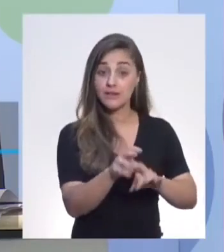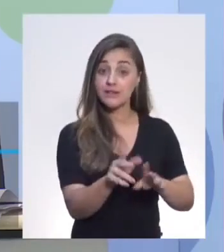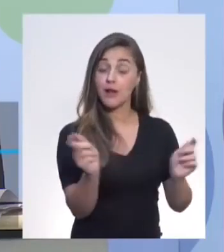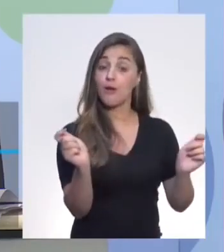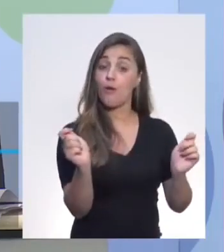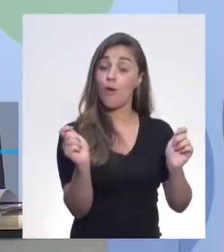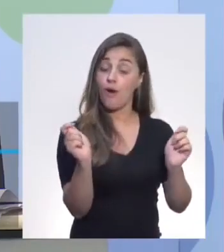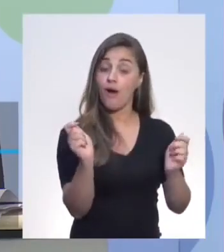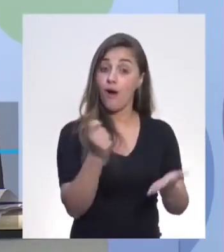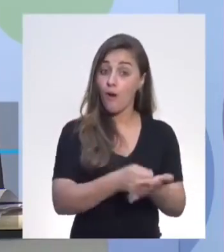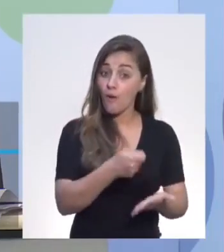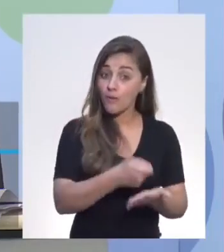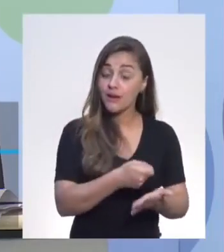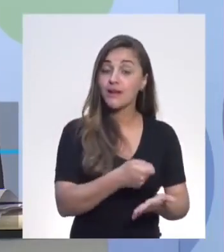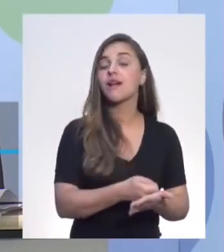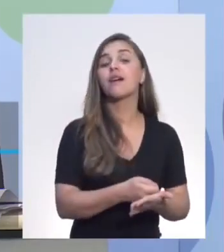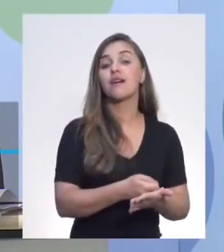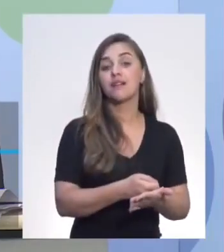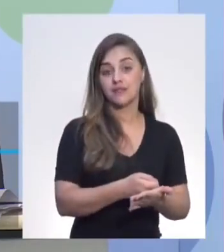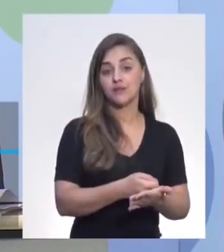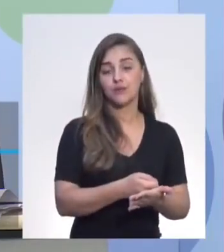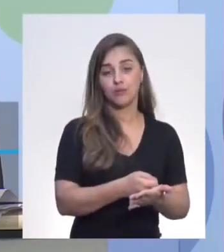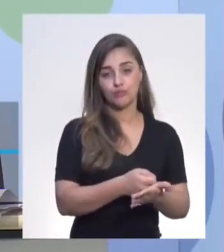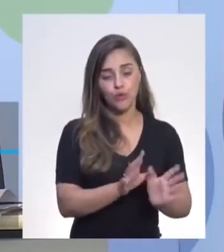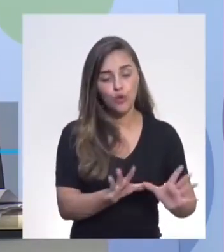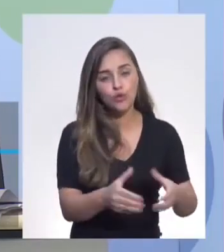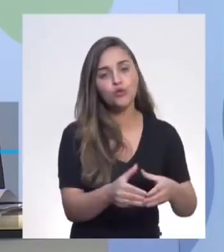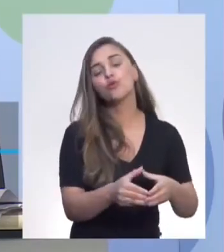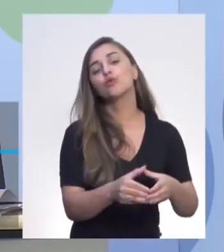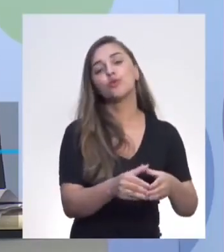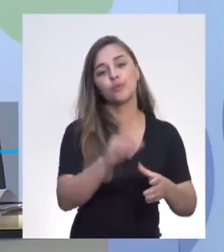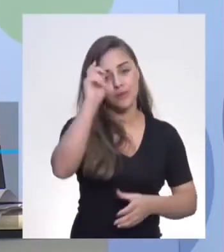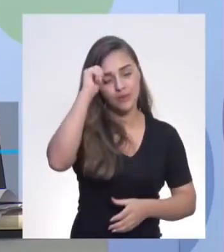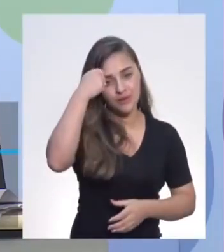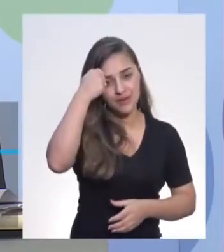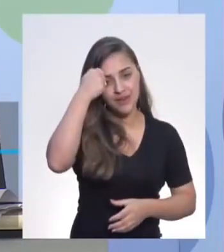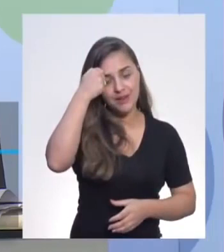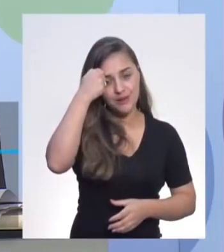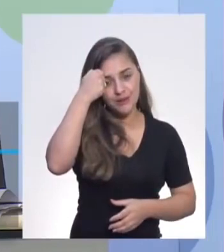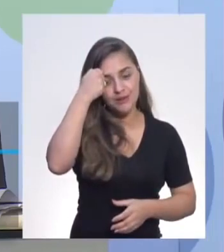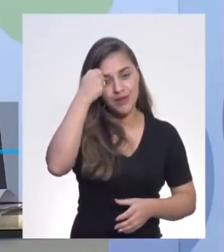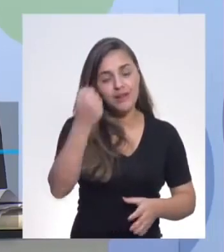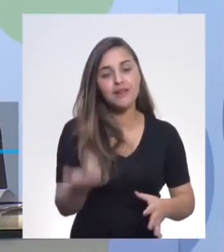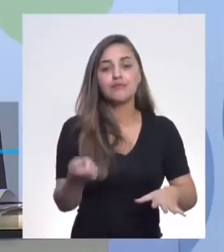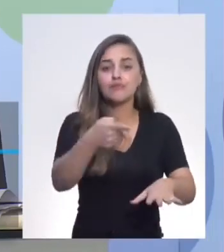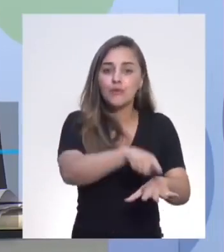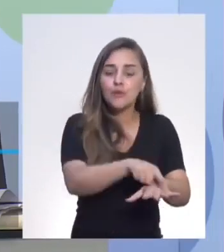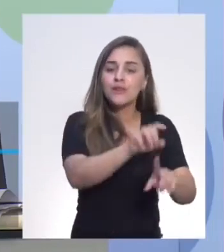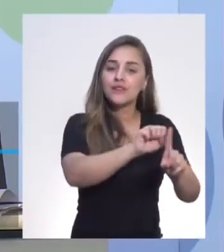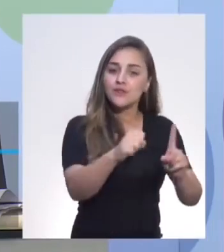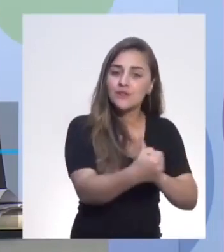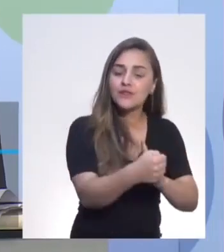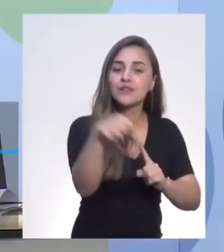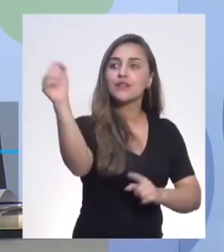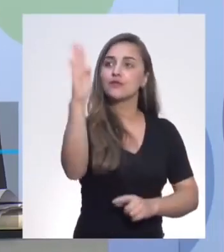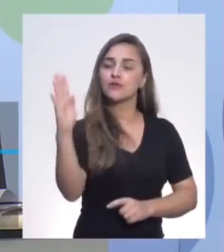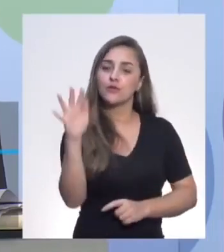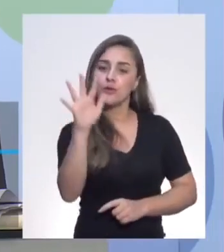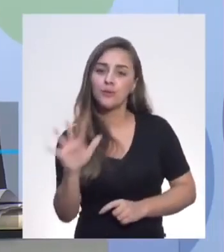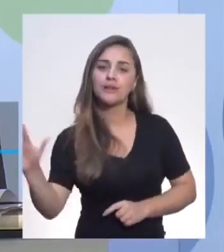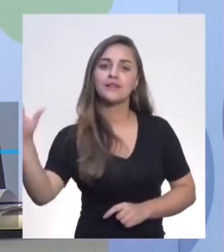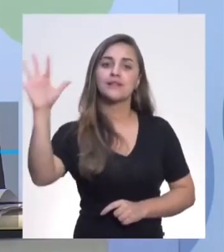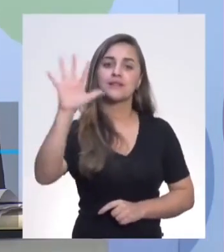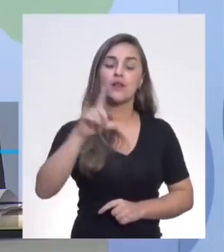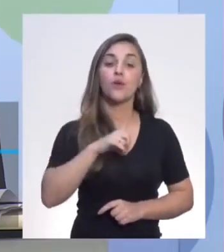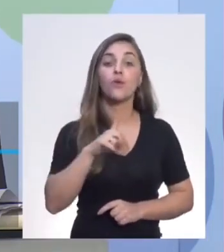né, da matriz africana dentro da sociedade brasileira. É uma grande conquista. Outra conquista foi ter uma política